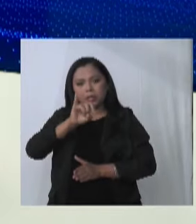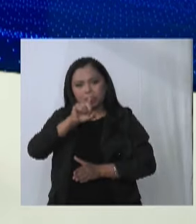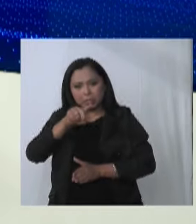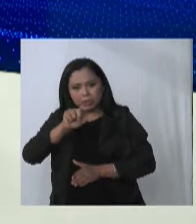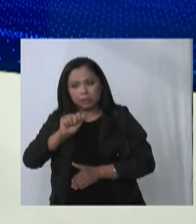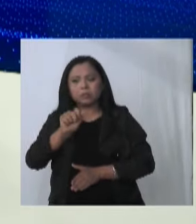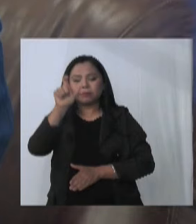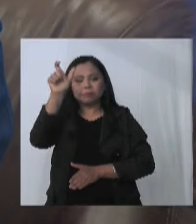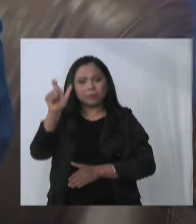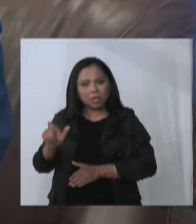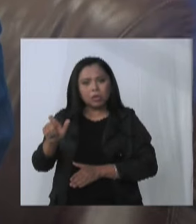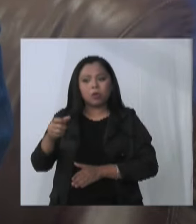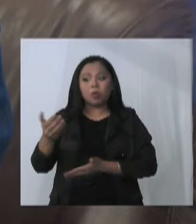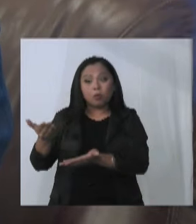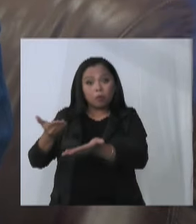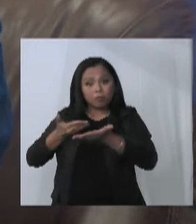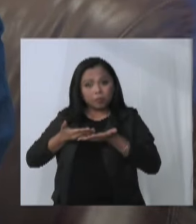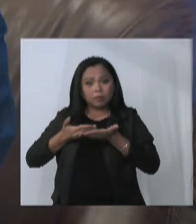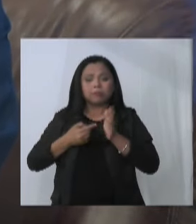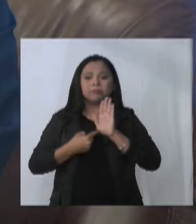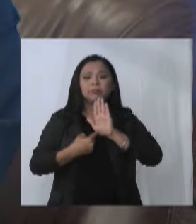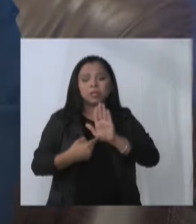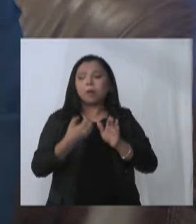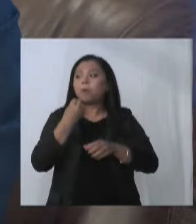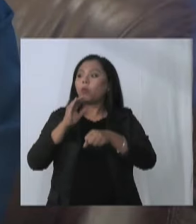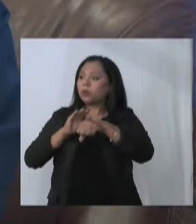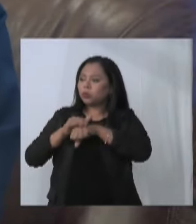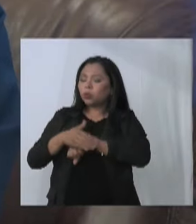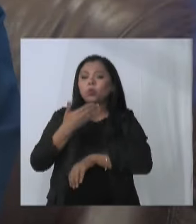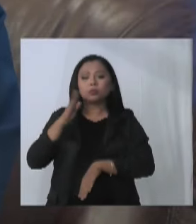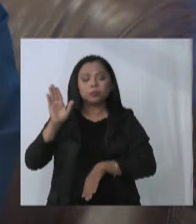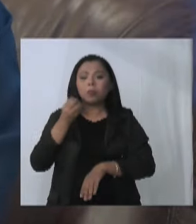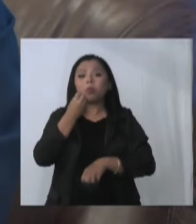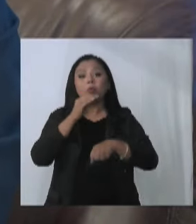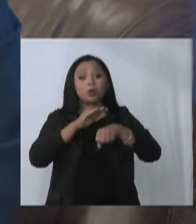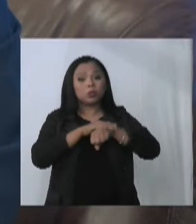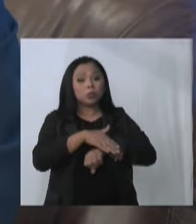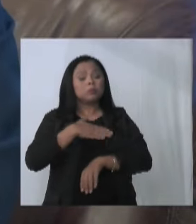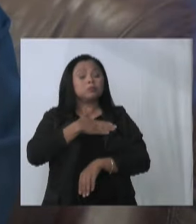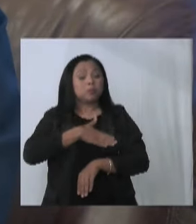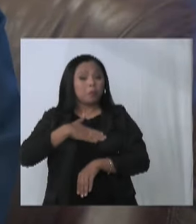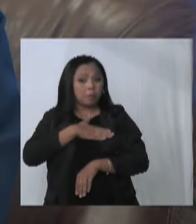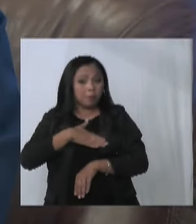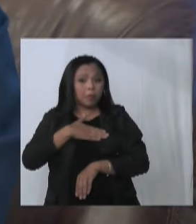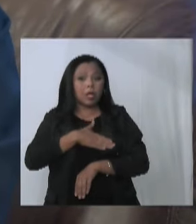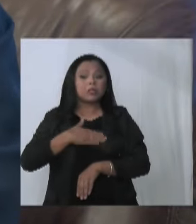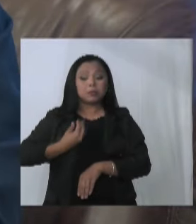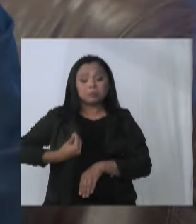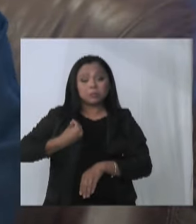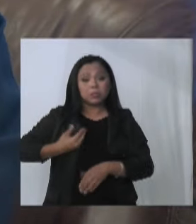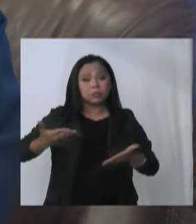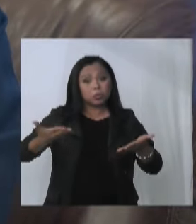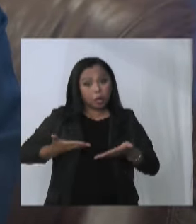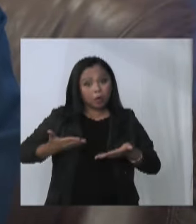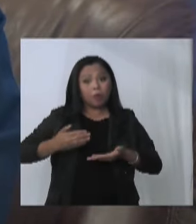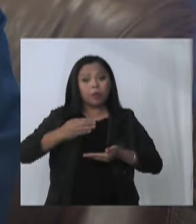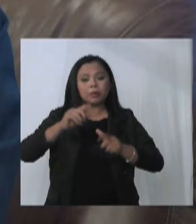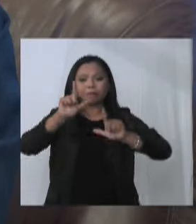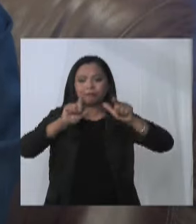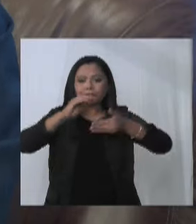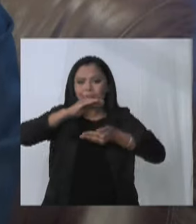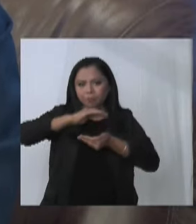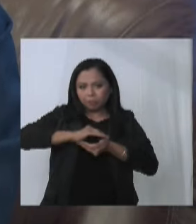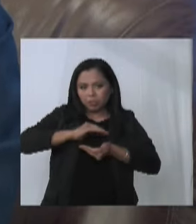fazer exatamente a sua apresentação. Boa noite, candidato. Boa noite. É um prazer muito grande estar aqui na Band,